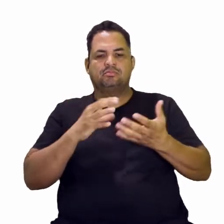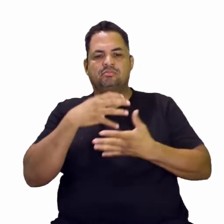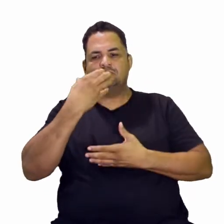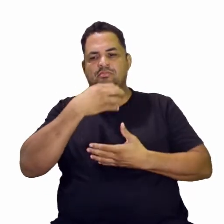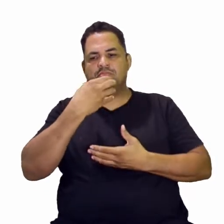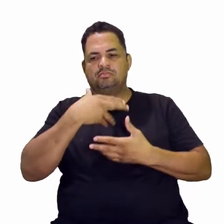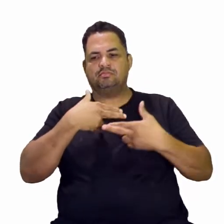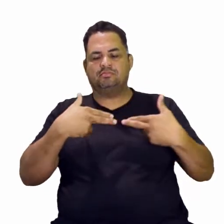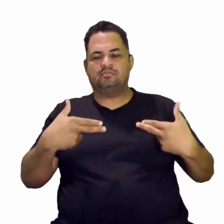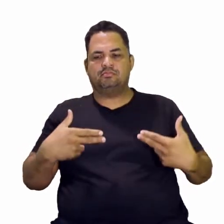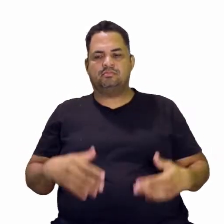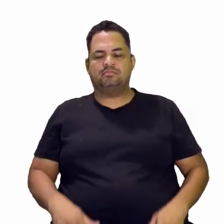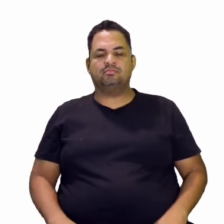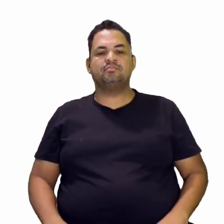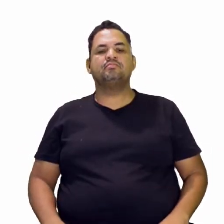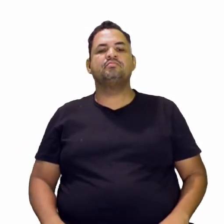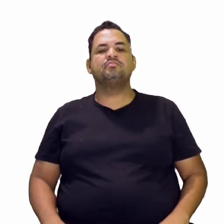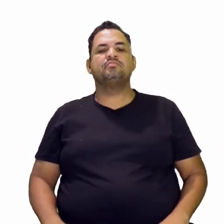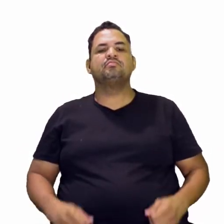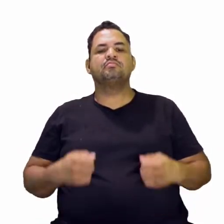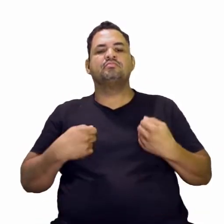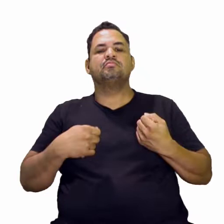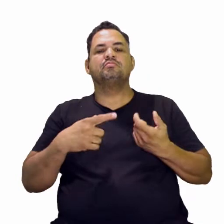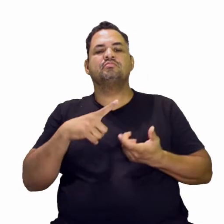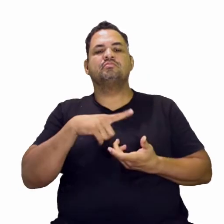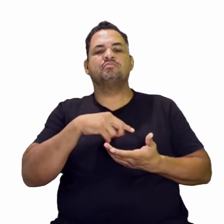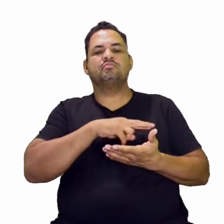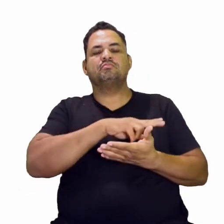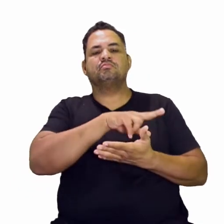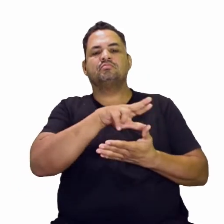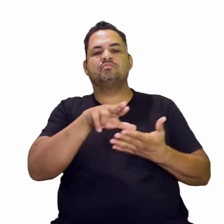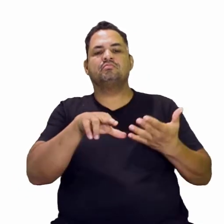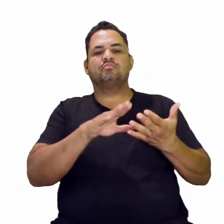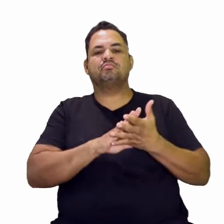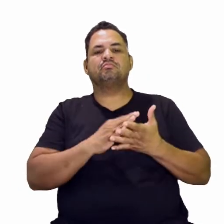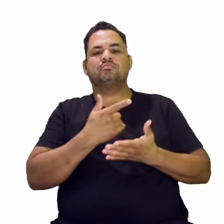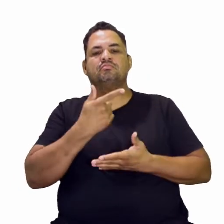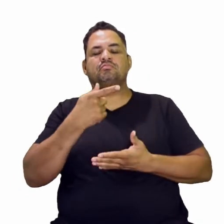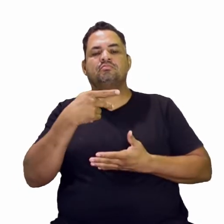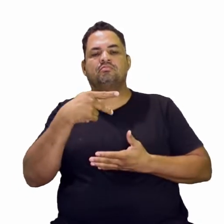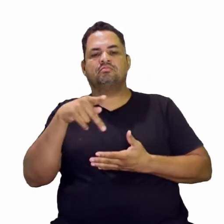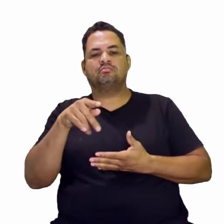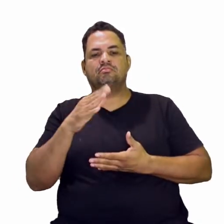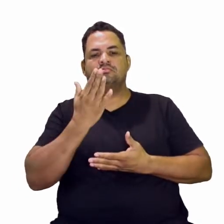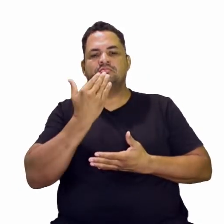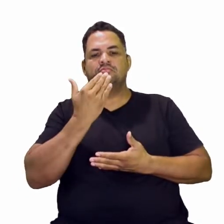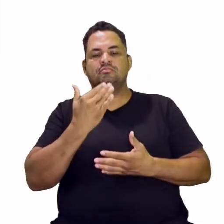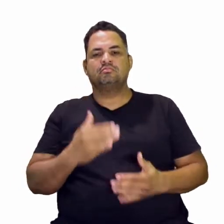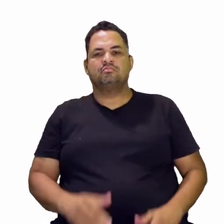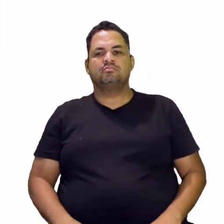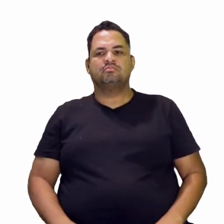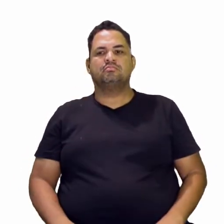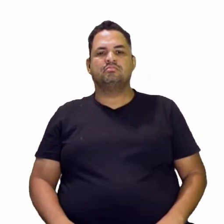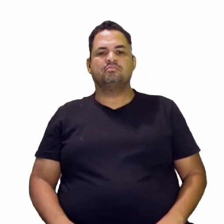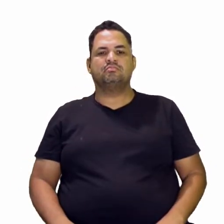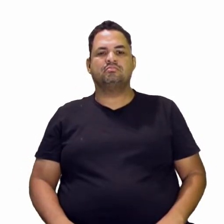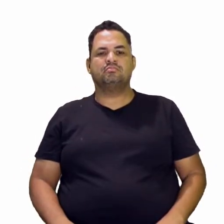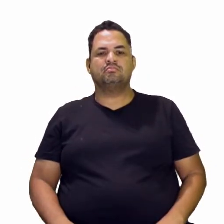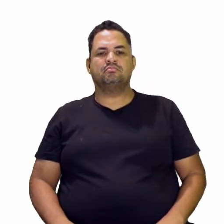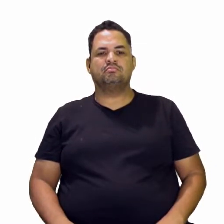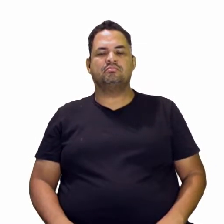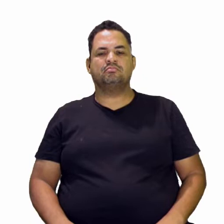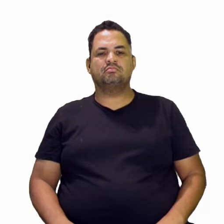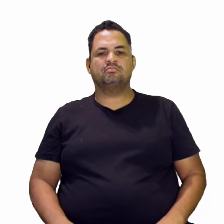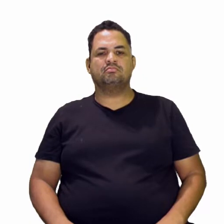nas frutas. Mas você precisa ter essa variabilidade na sua alimentação, senão vai ficar ruim. Ó,